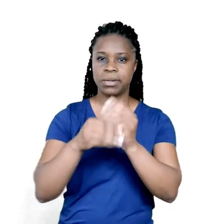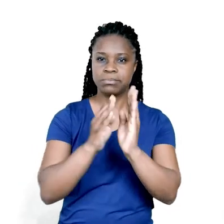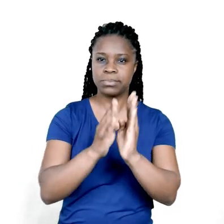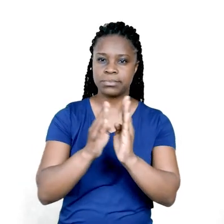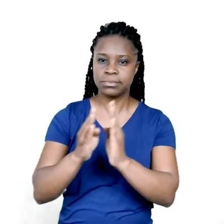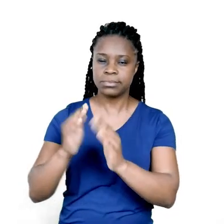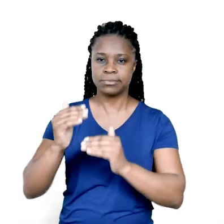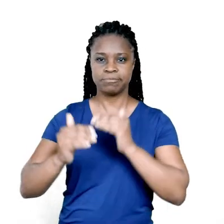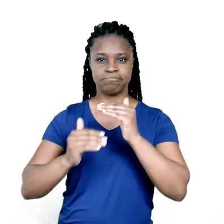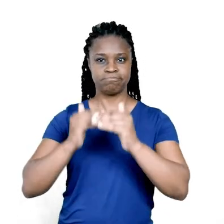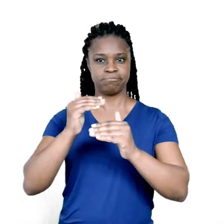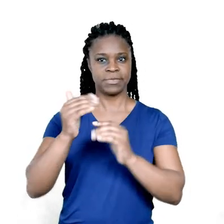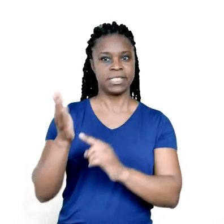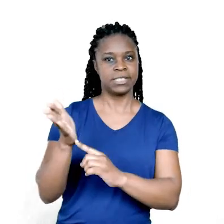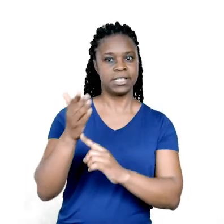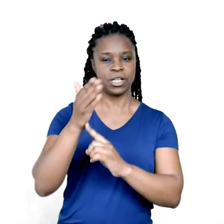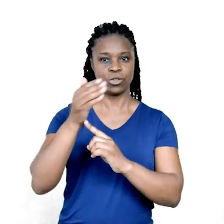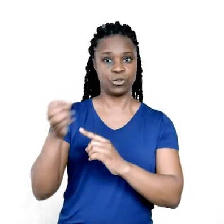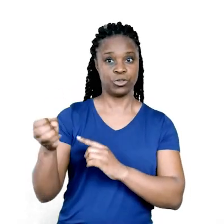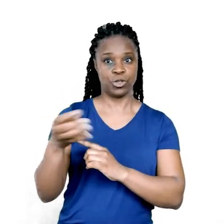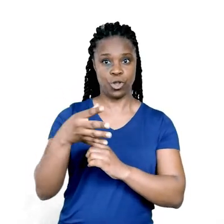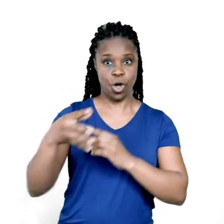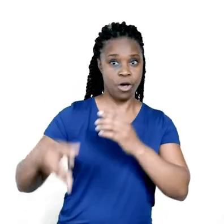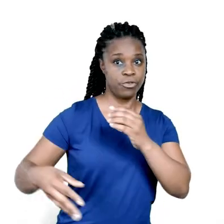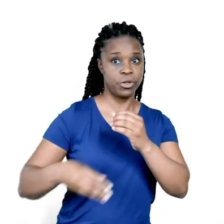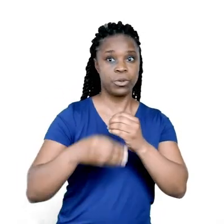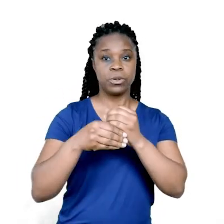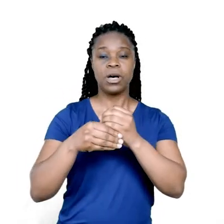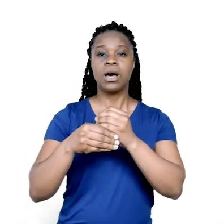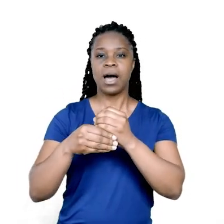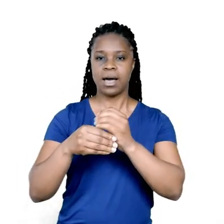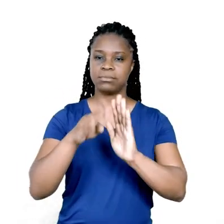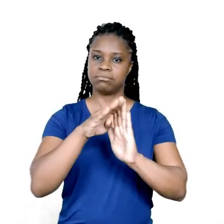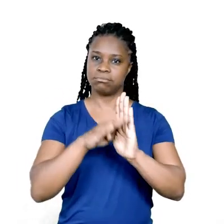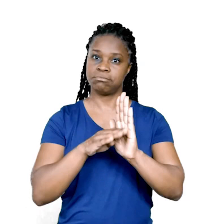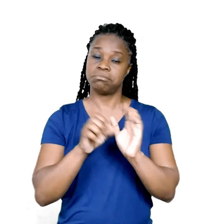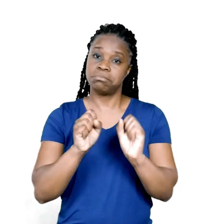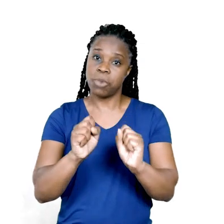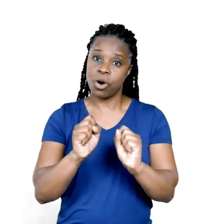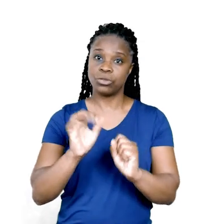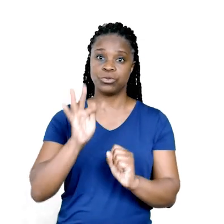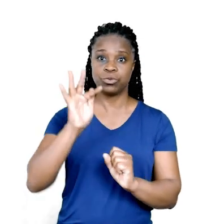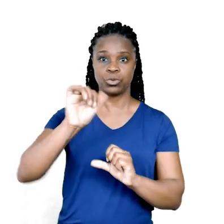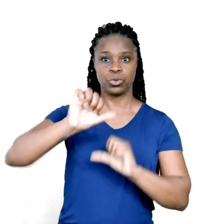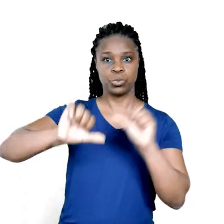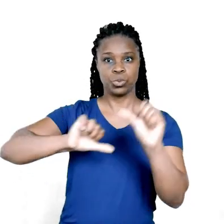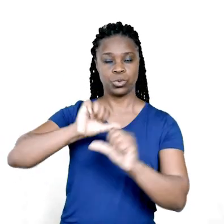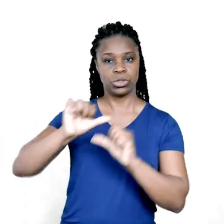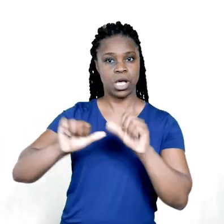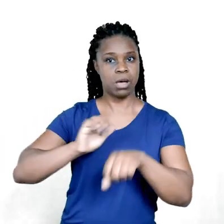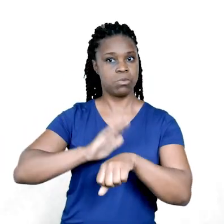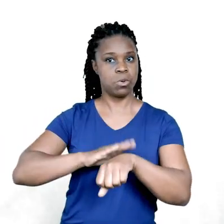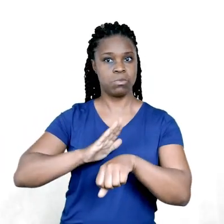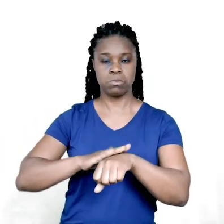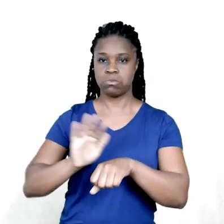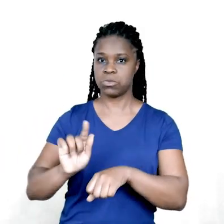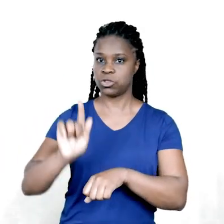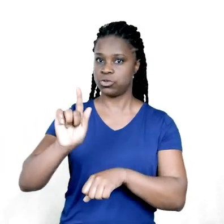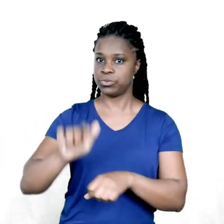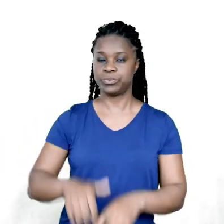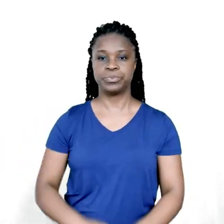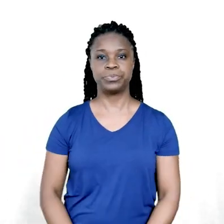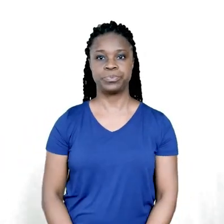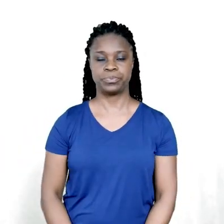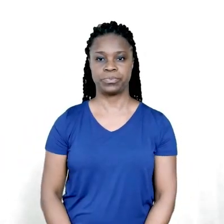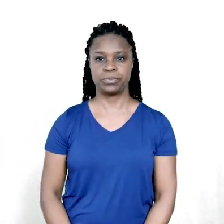de incorporação dessa tecnologia, estes critérios podem ser modificados a qualquer momento pelos